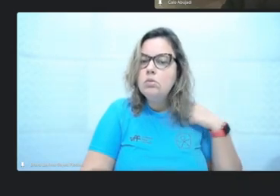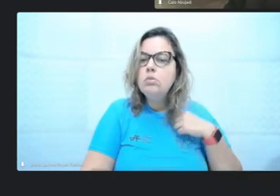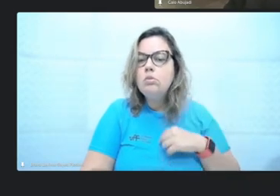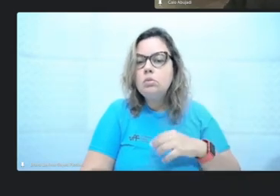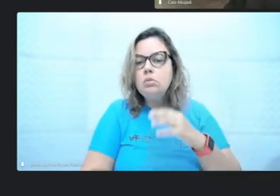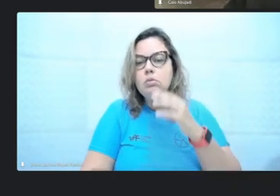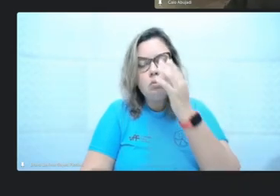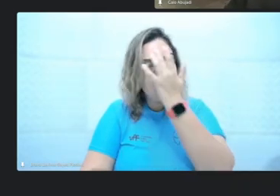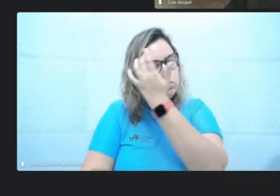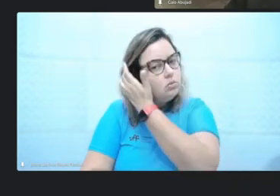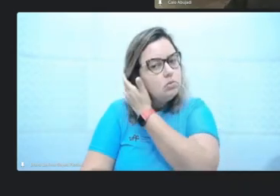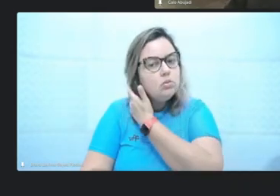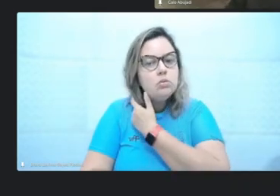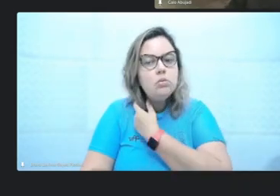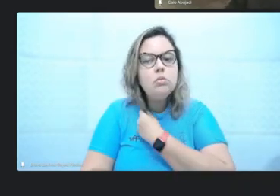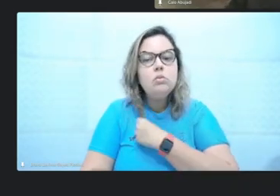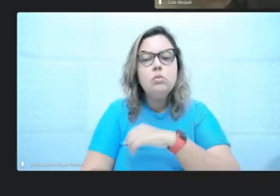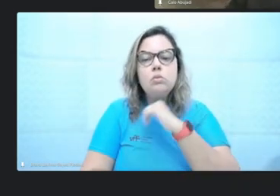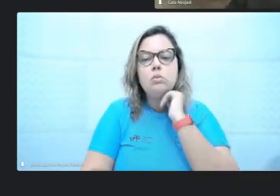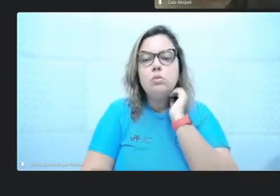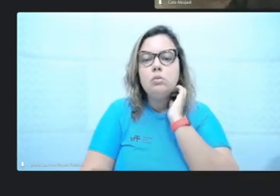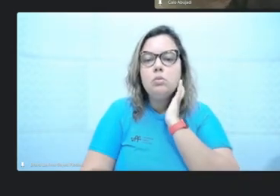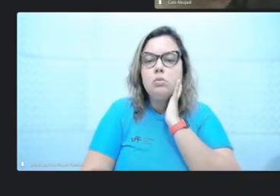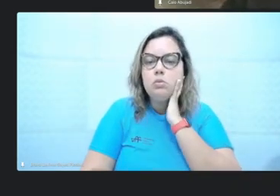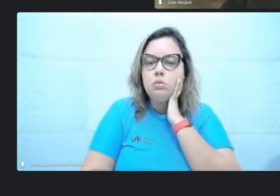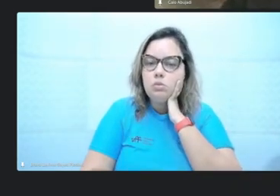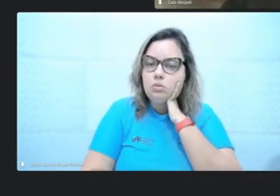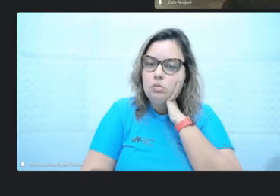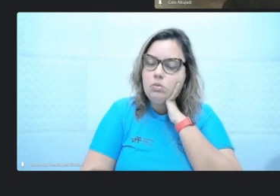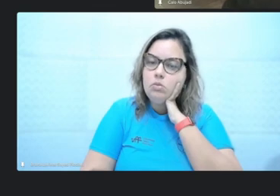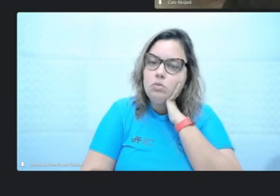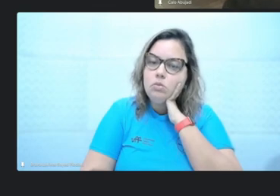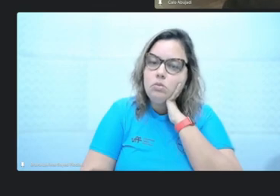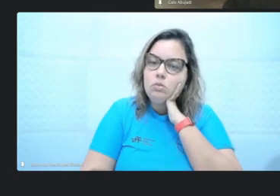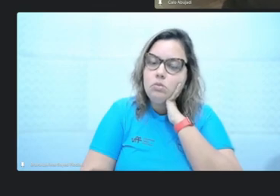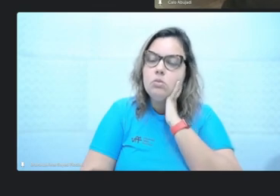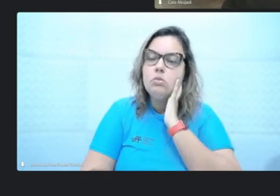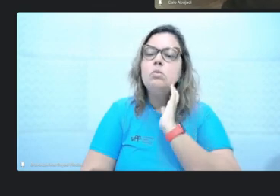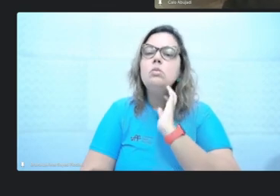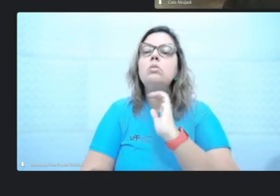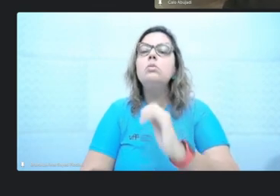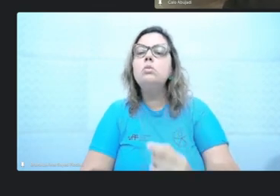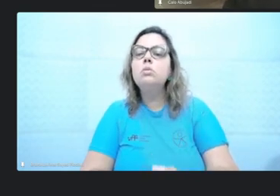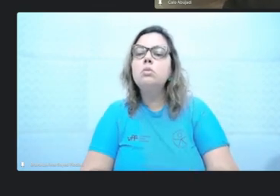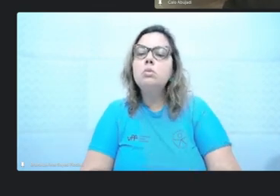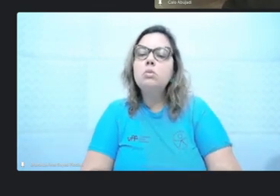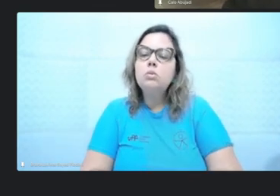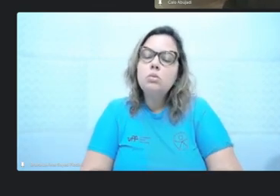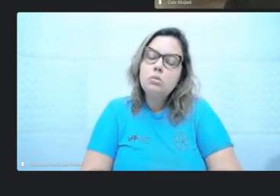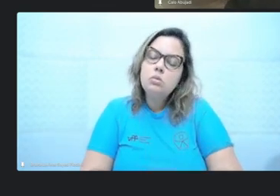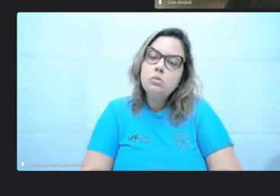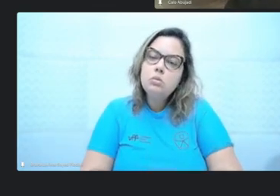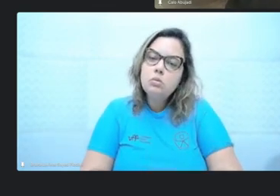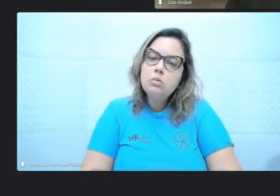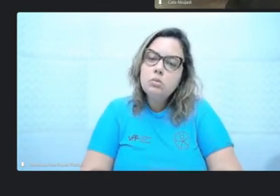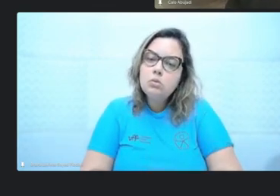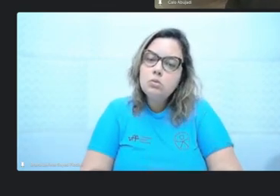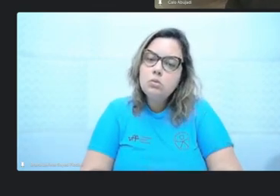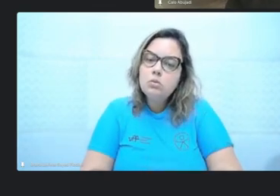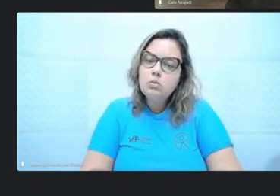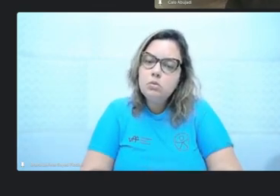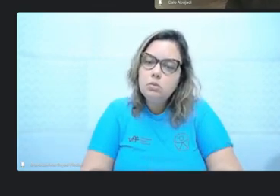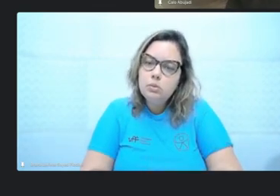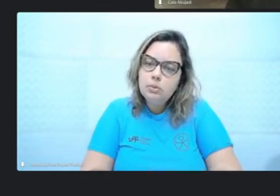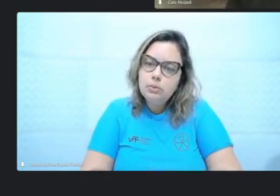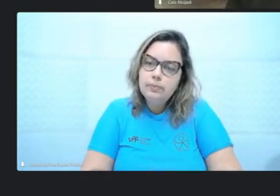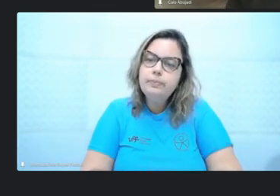para um indivíduo com autismo de altas habilidades. Porque você tem dois tipos de padrão de autistas, né? Aquele autista que tem